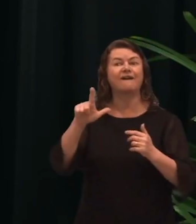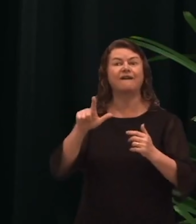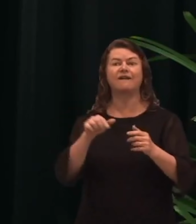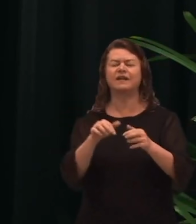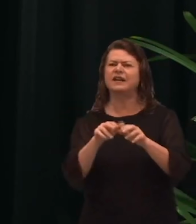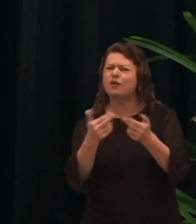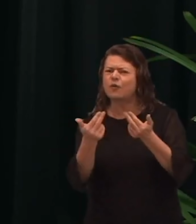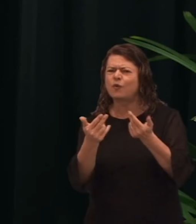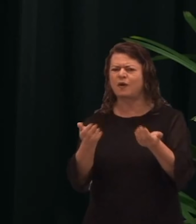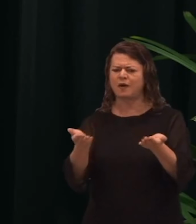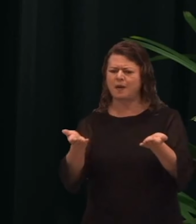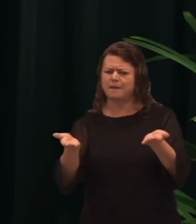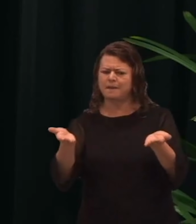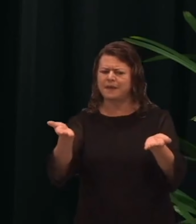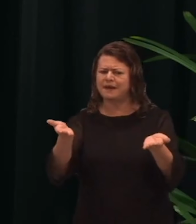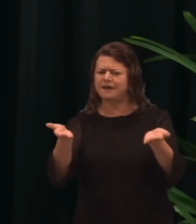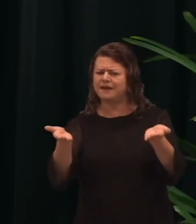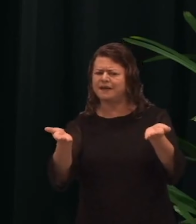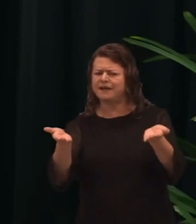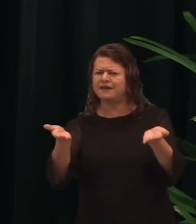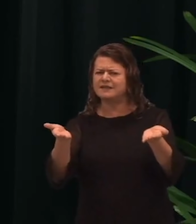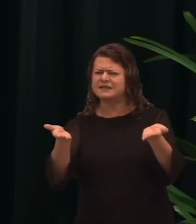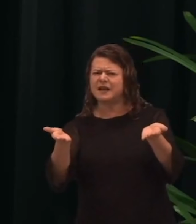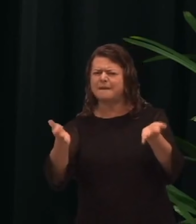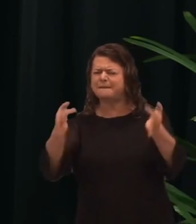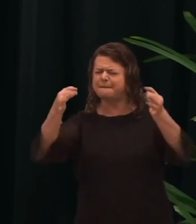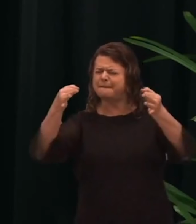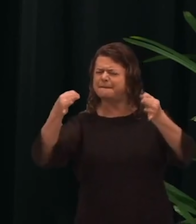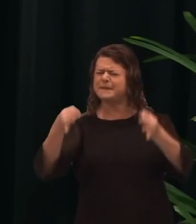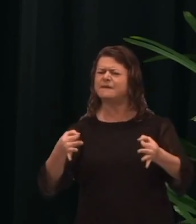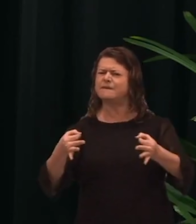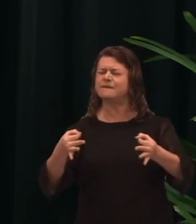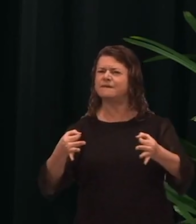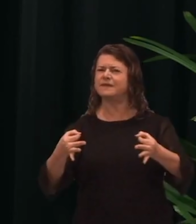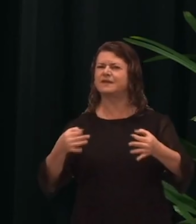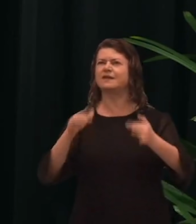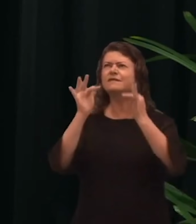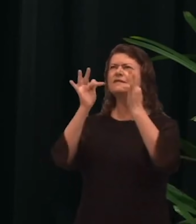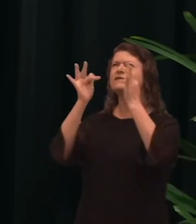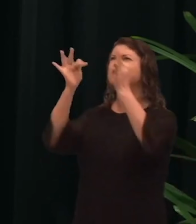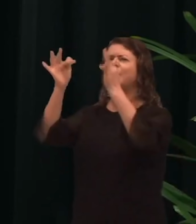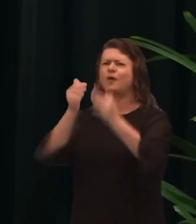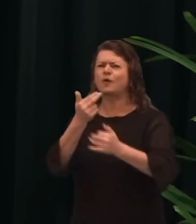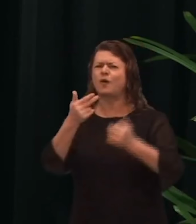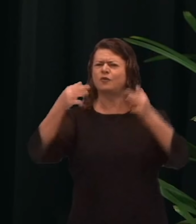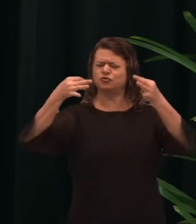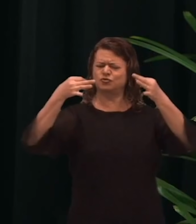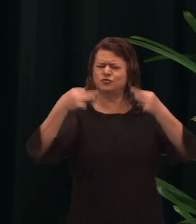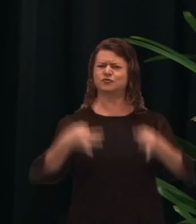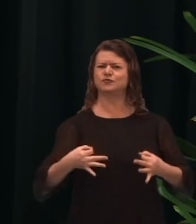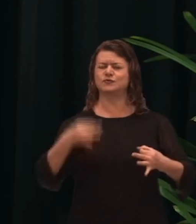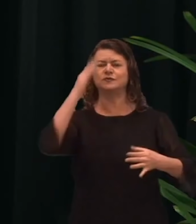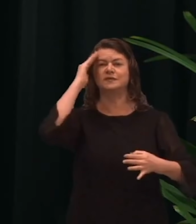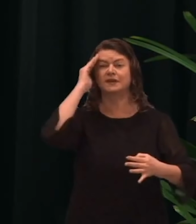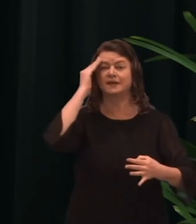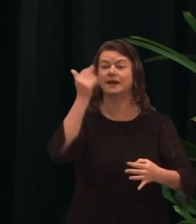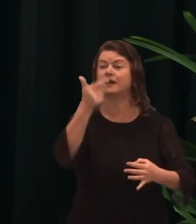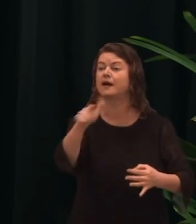balança, onde media quão justa era uma balança. Então, ser fiel é ser justo,